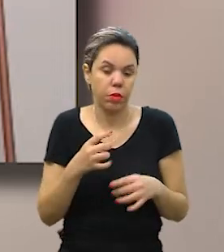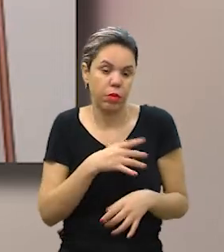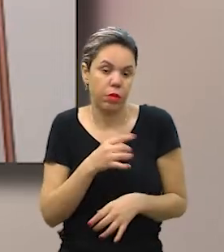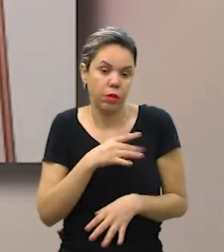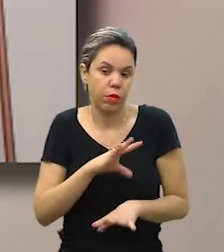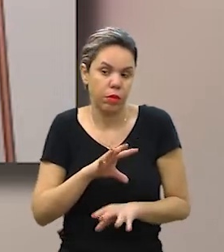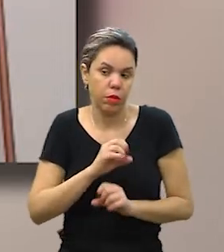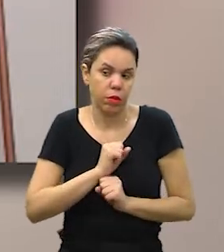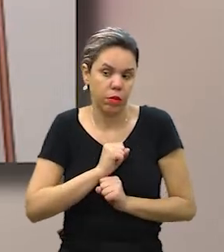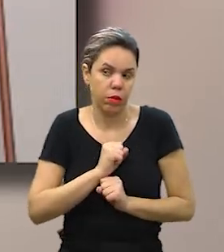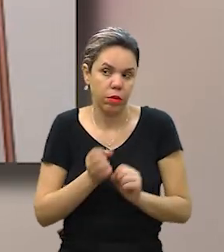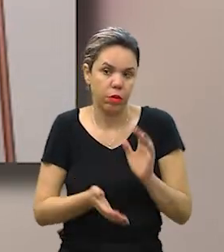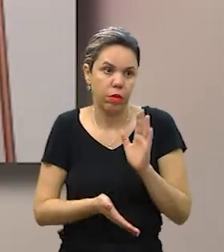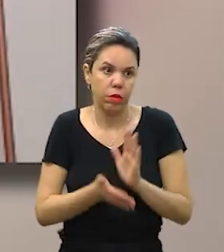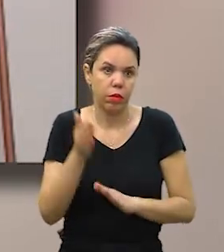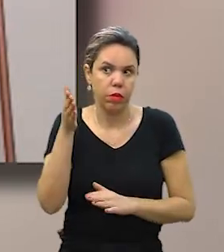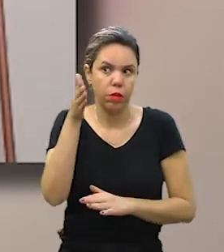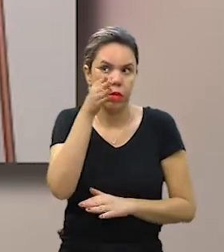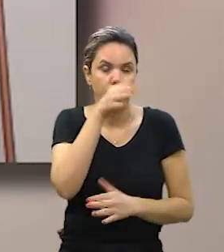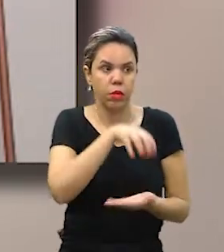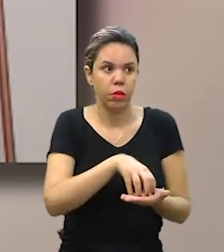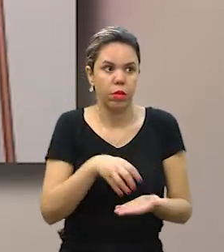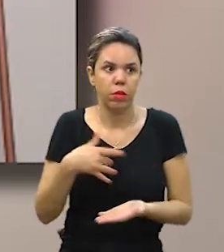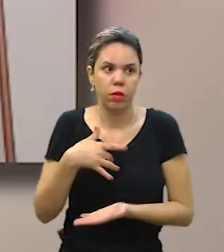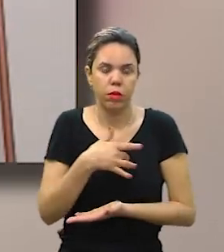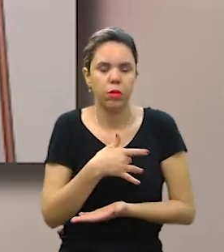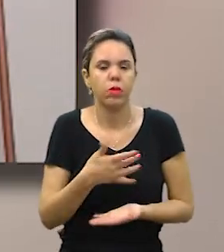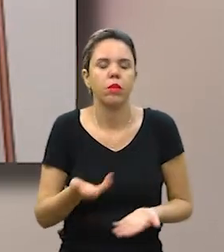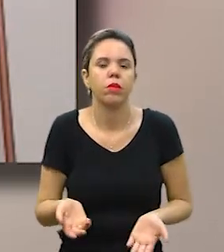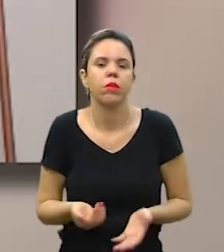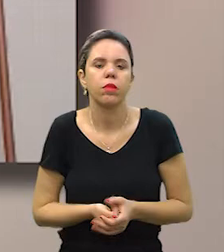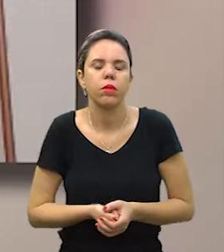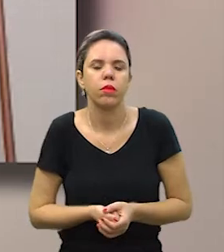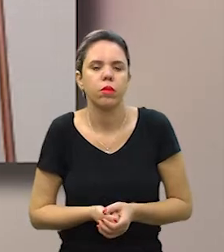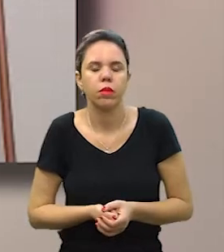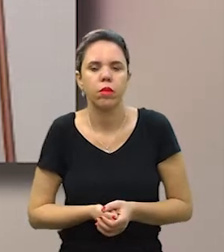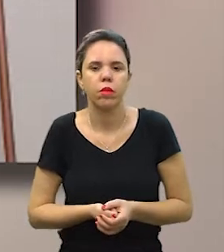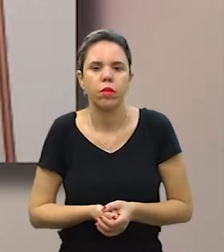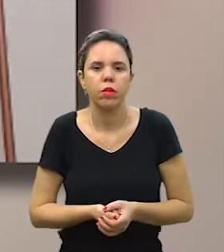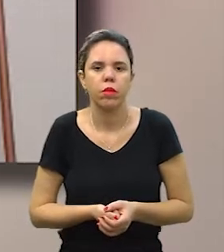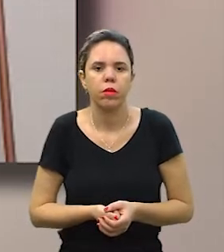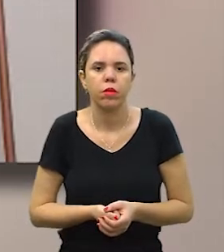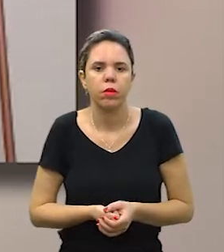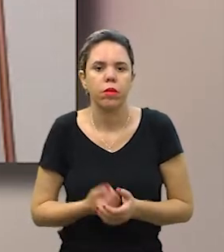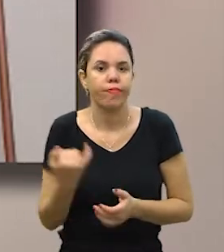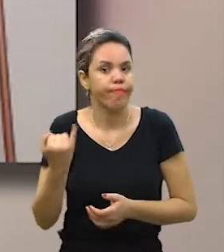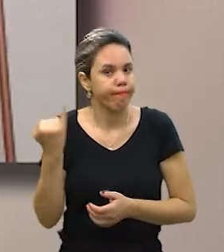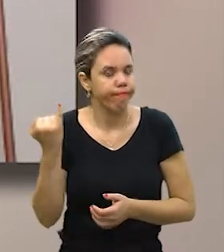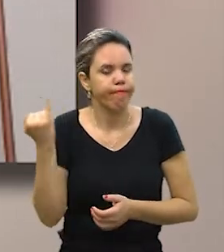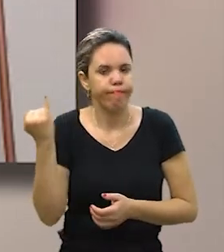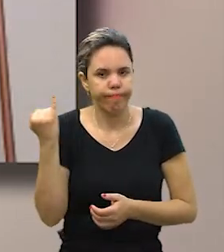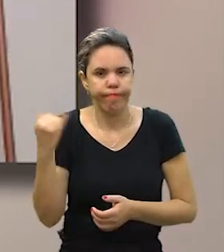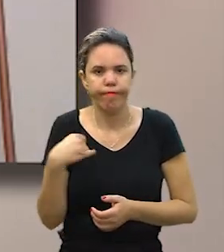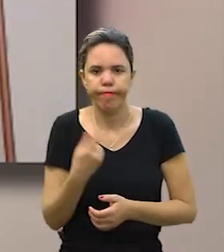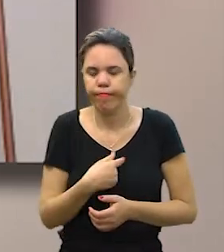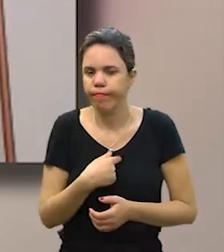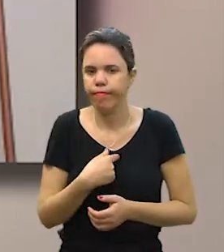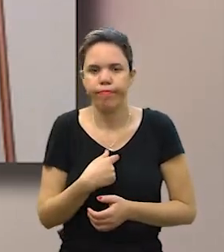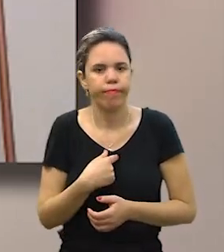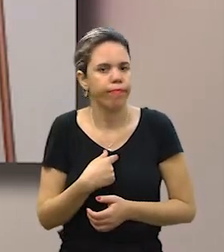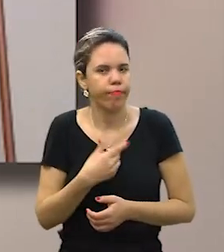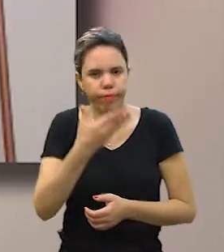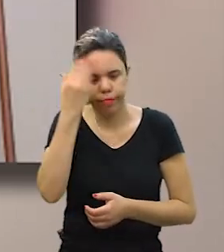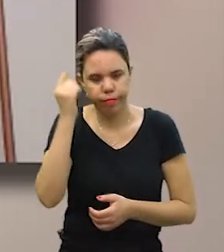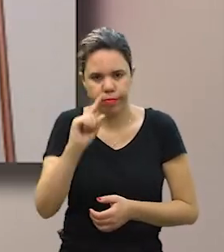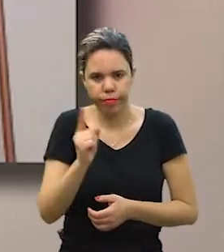medo até de se deslocar nas unidades de saúde, enfim, e é de extrema importância que a gente não